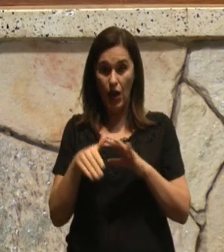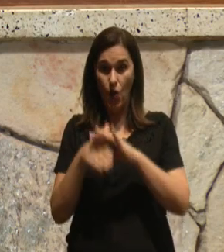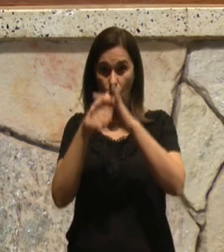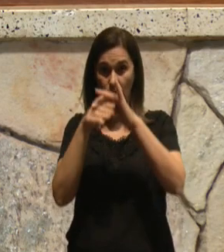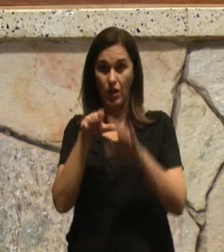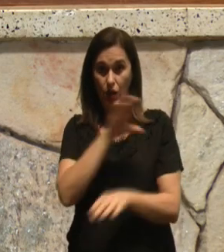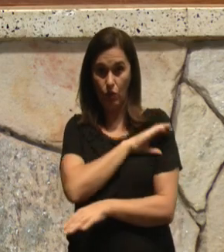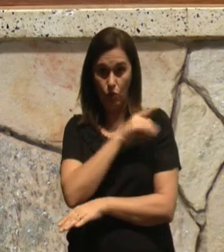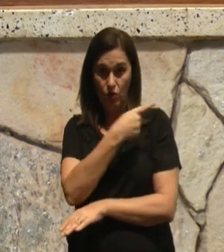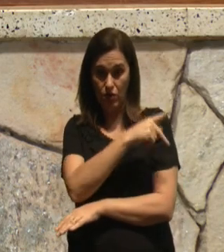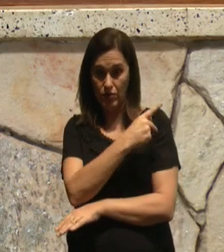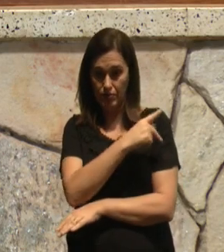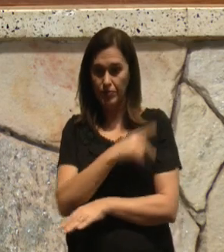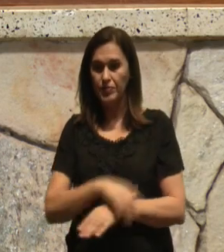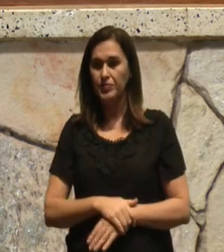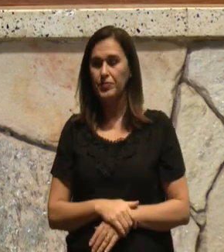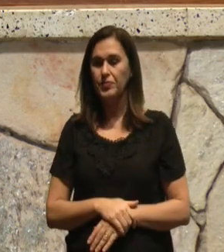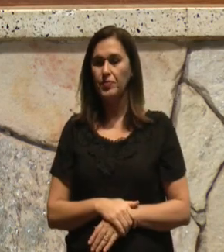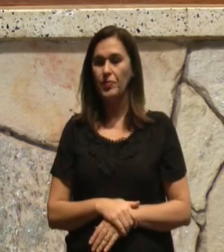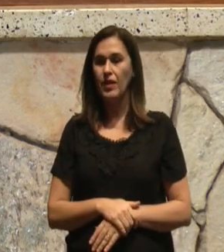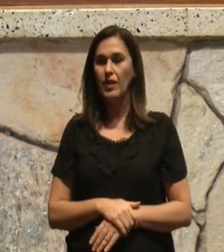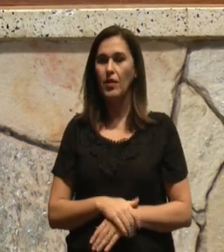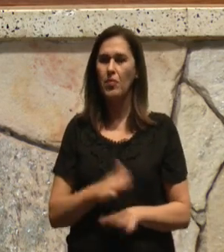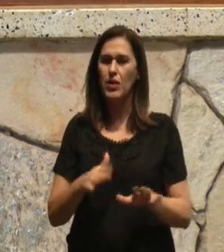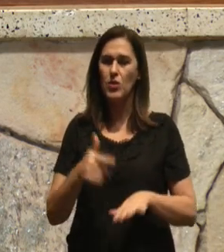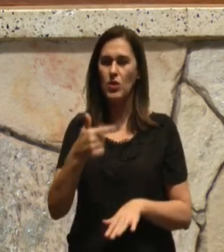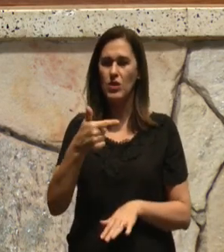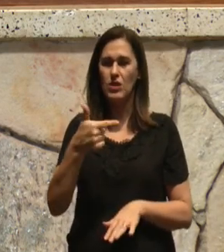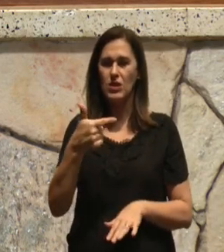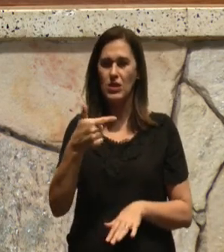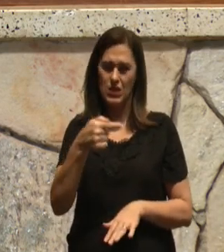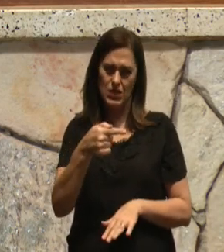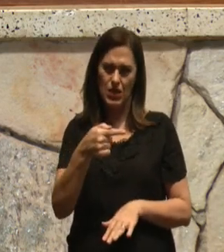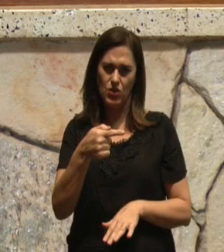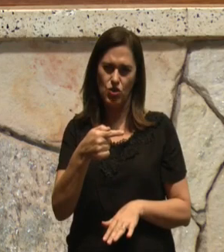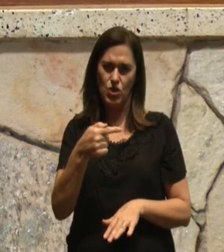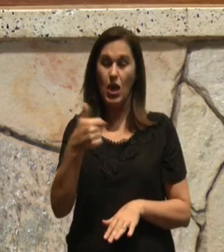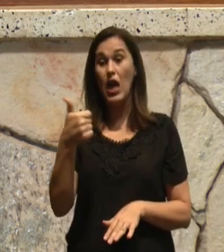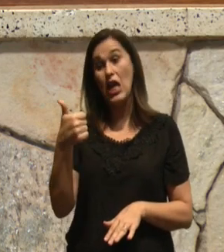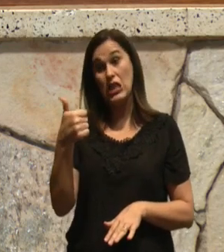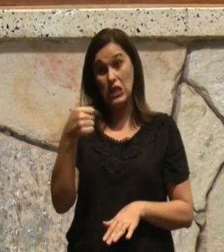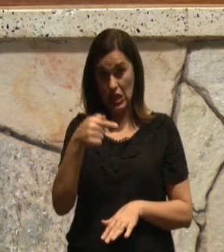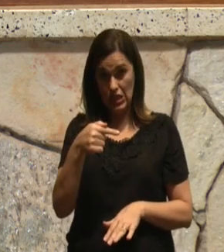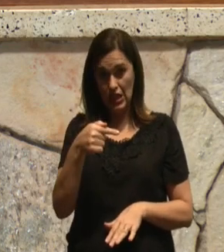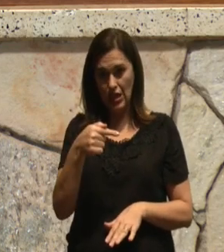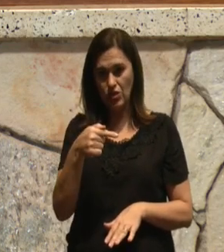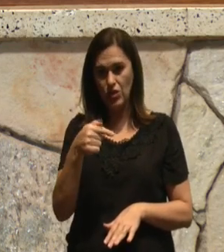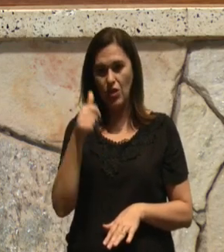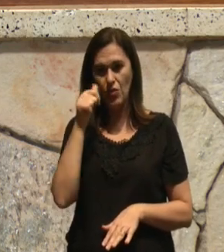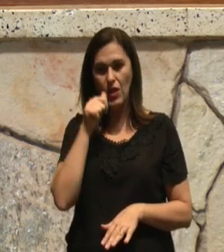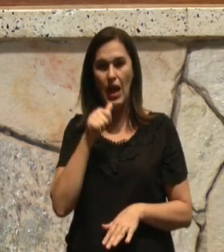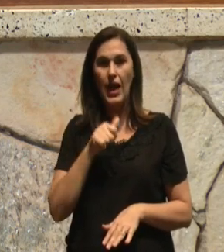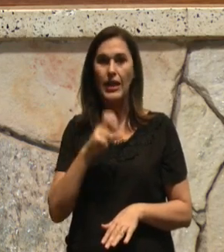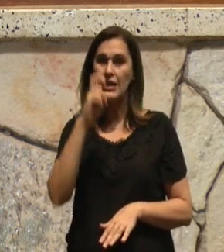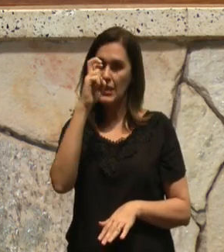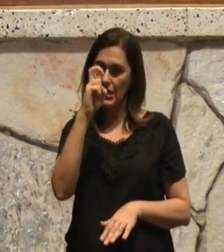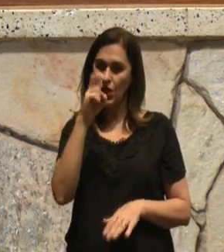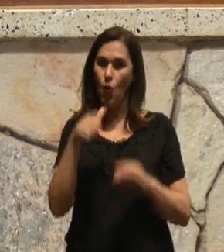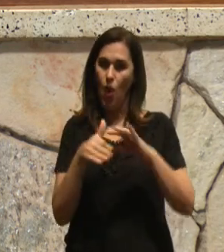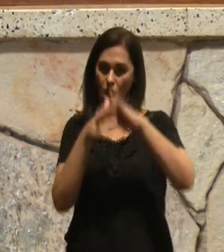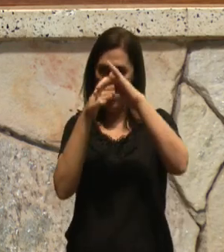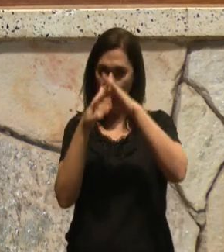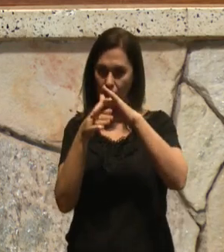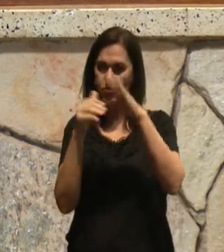coordenadora, atualmente, de 17 mulheres. Dentro dessas 17 mulheres, nós temos 5 líderes de grupo de